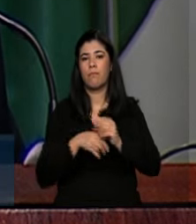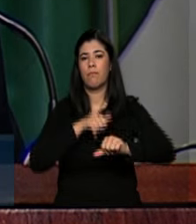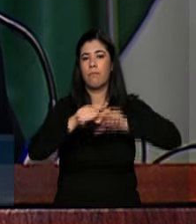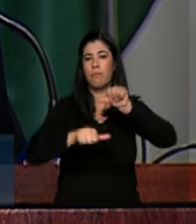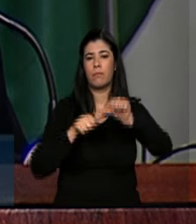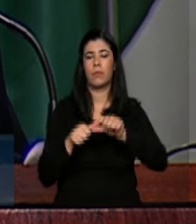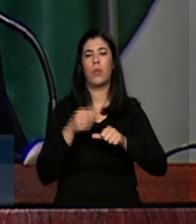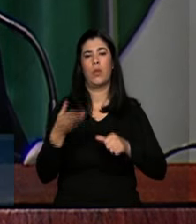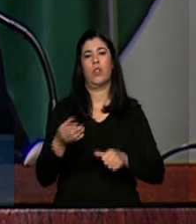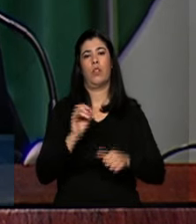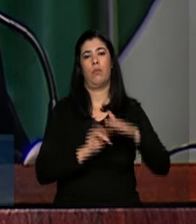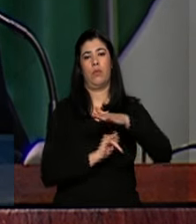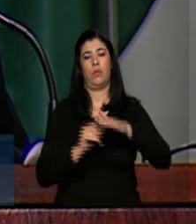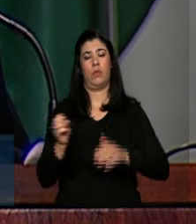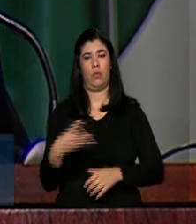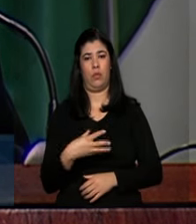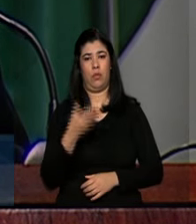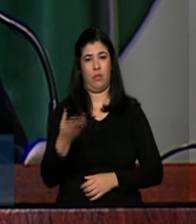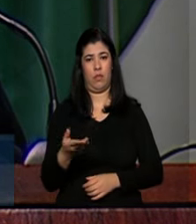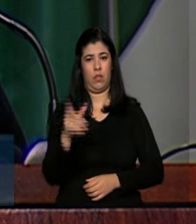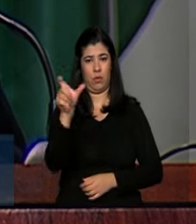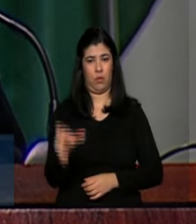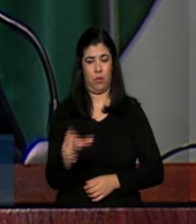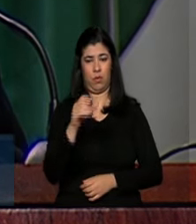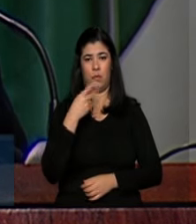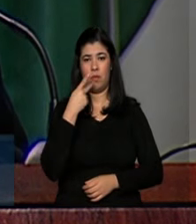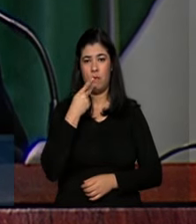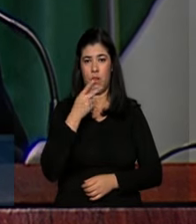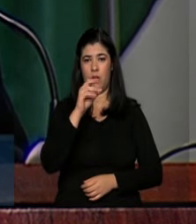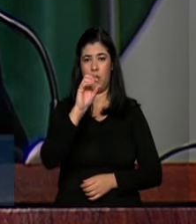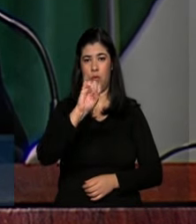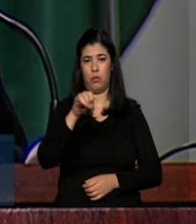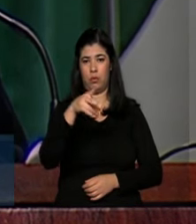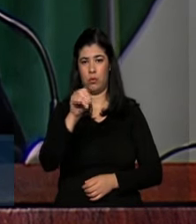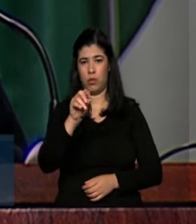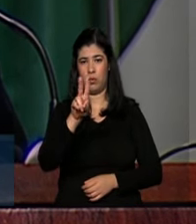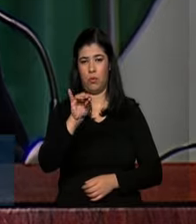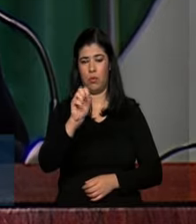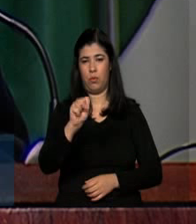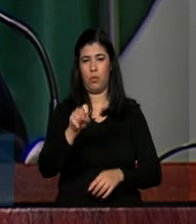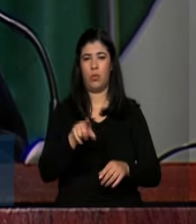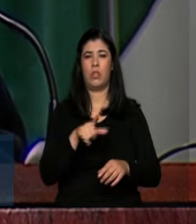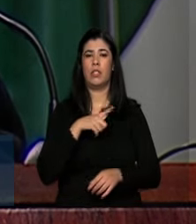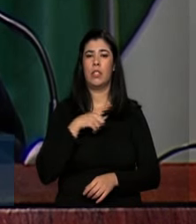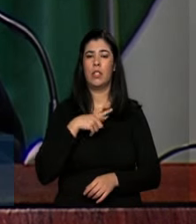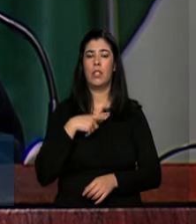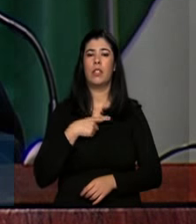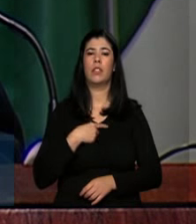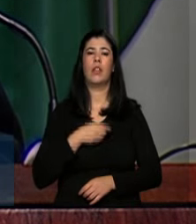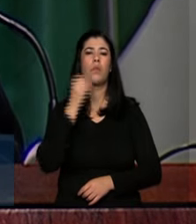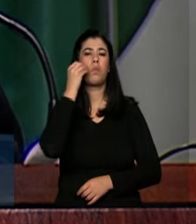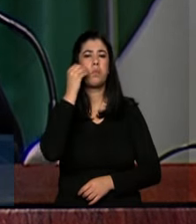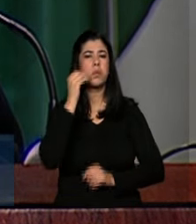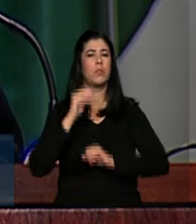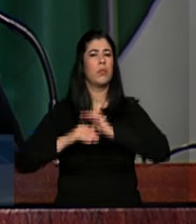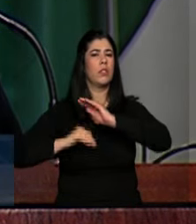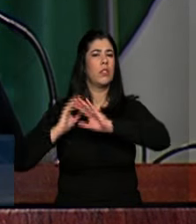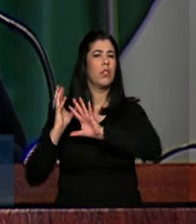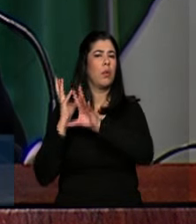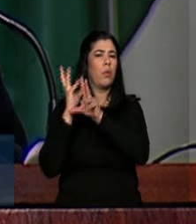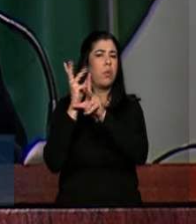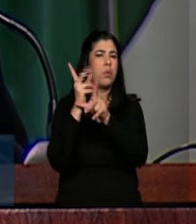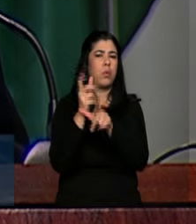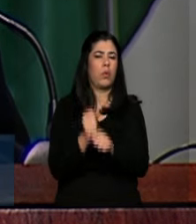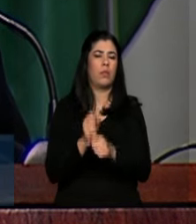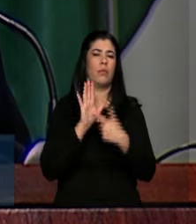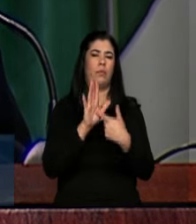nossa instituição. O orador, secretário João Lucas e Gino Santana, tem uma trajetória representativa